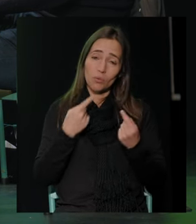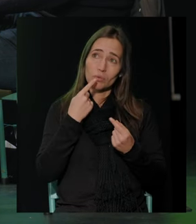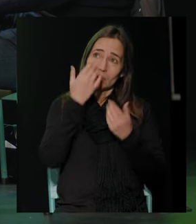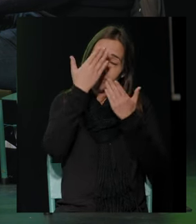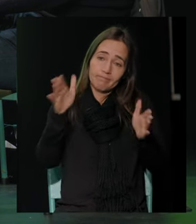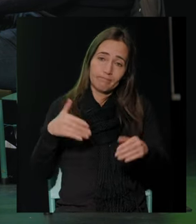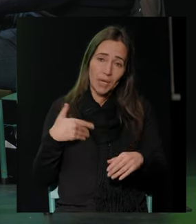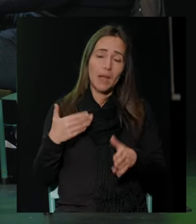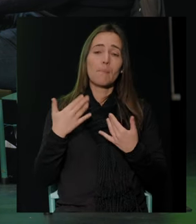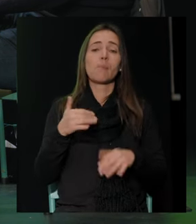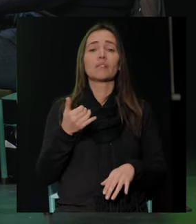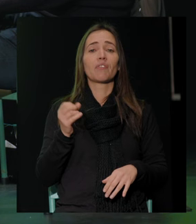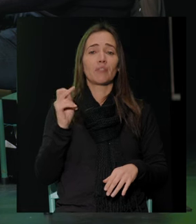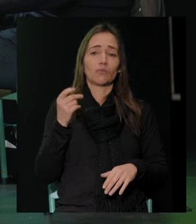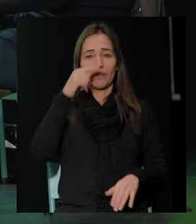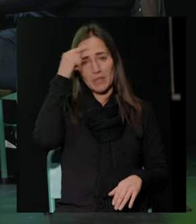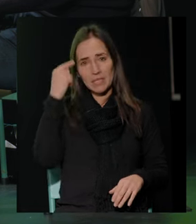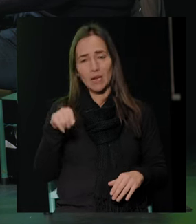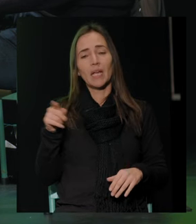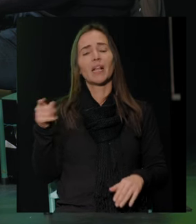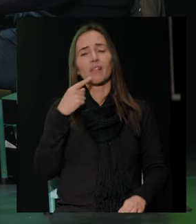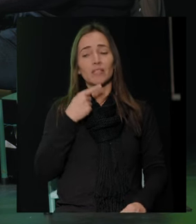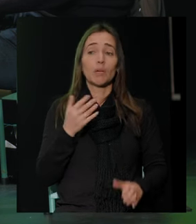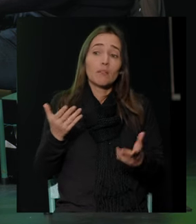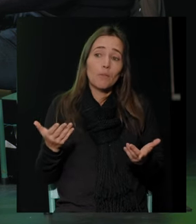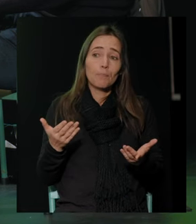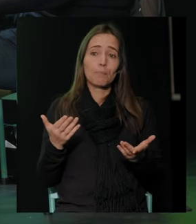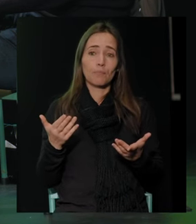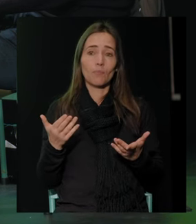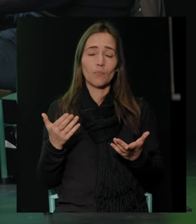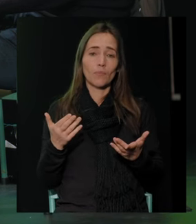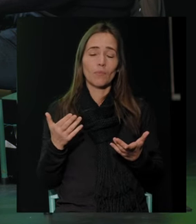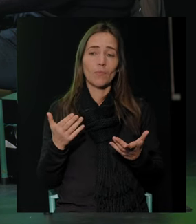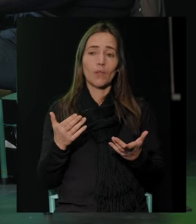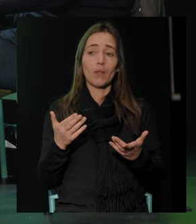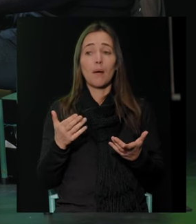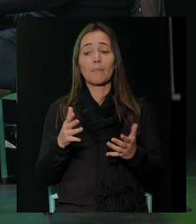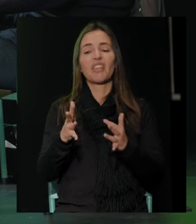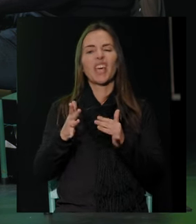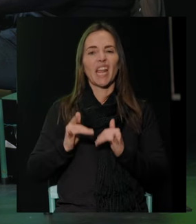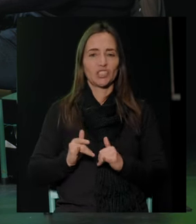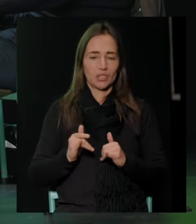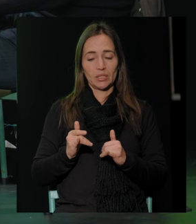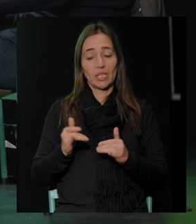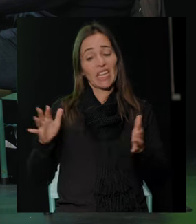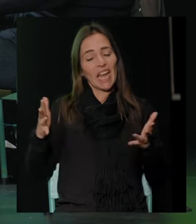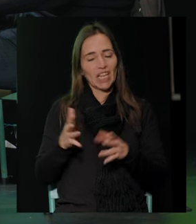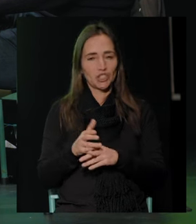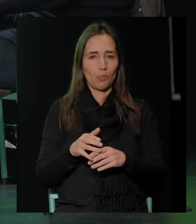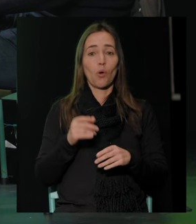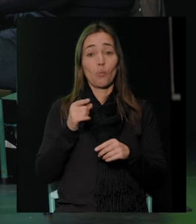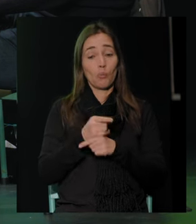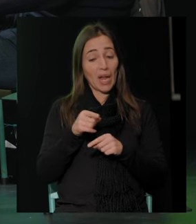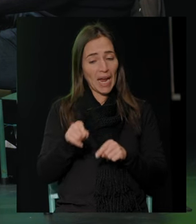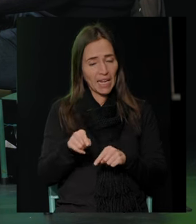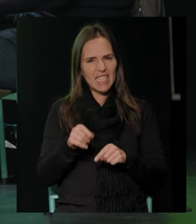mas há 20 anos se calhar era difícil. E então ele diz, bem, então usemos de crescimento, porque aqui de certeza absoluta que ninguém